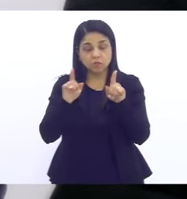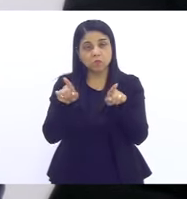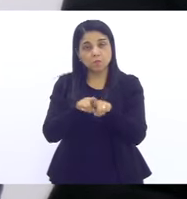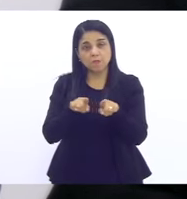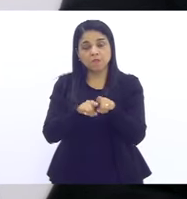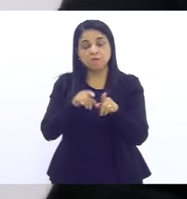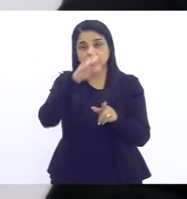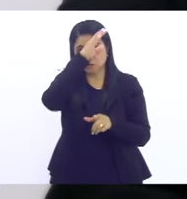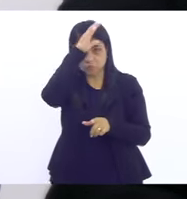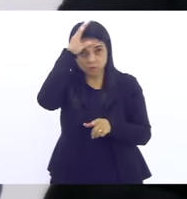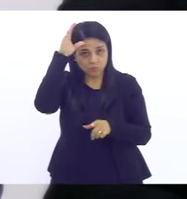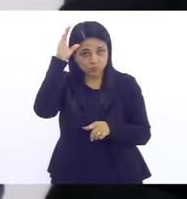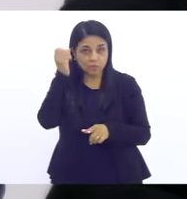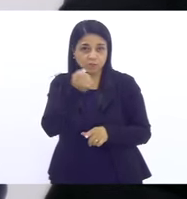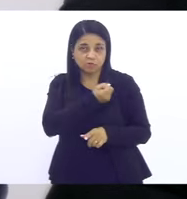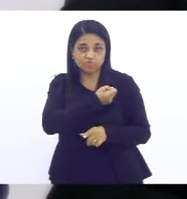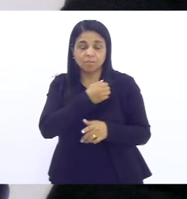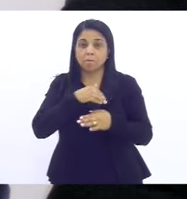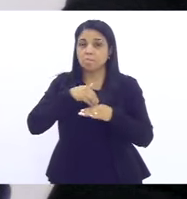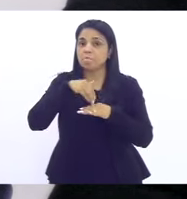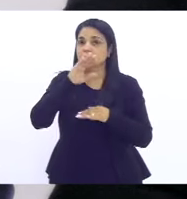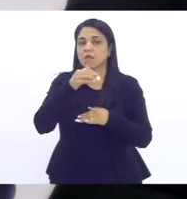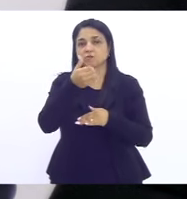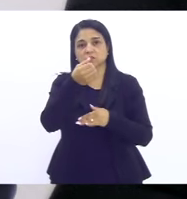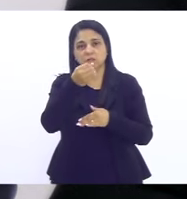clientes atendidos subiu em quase 10%.